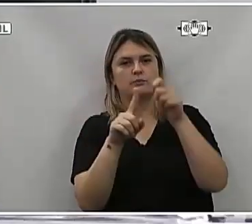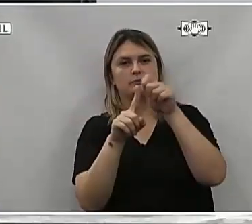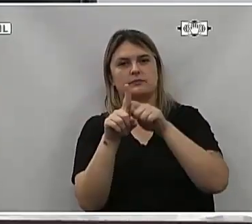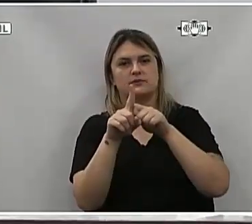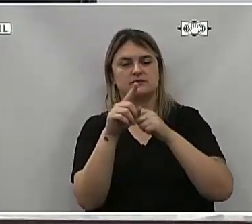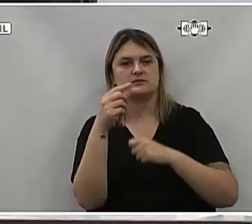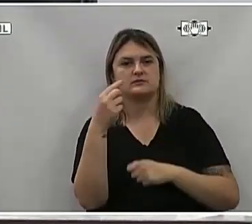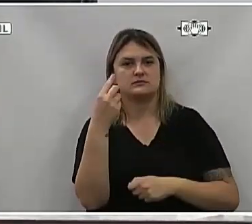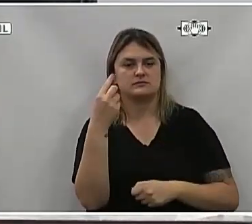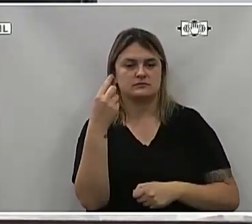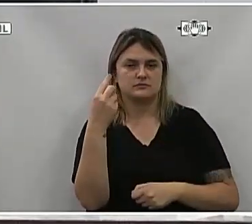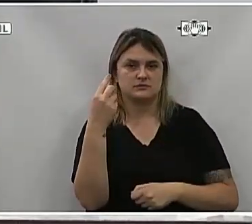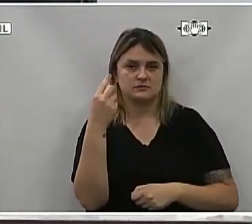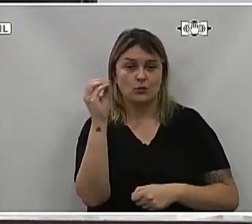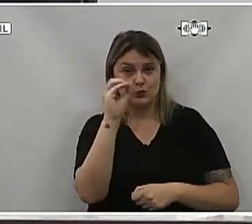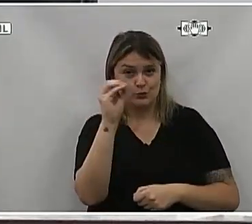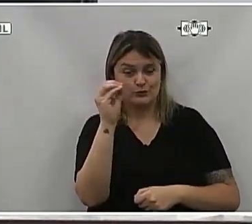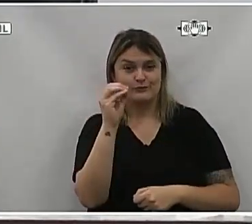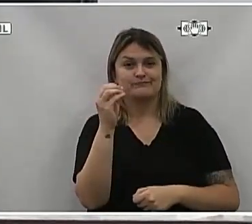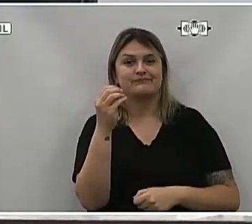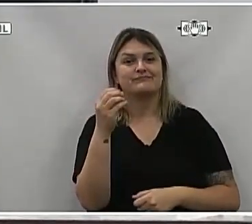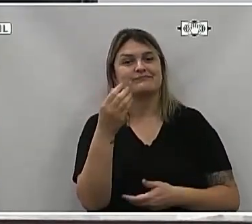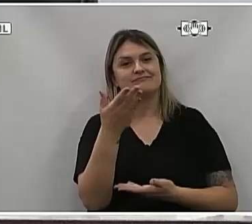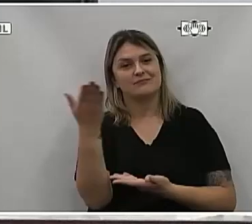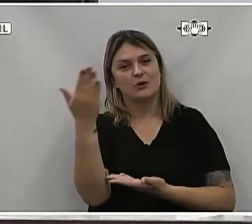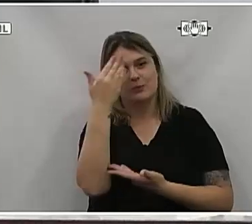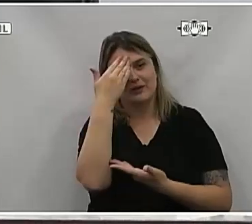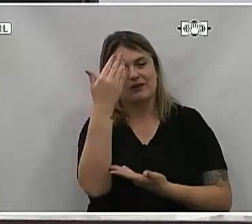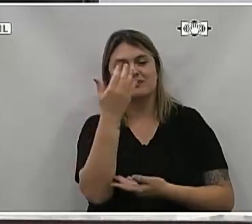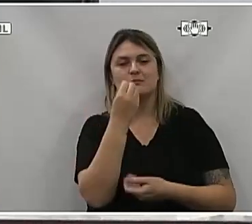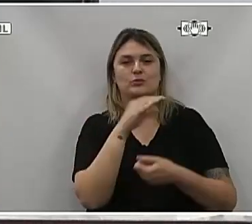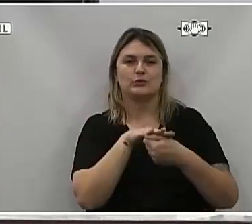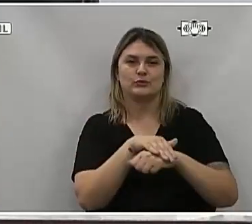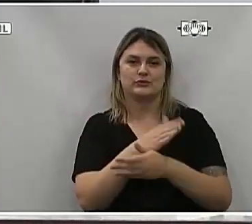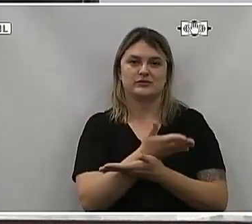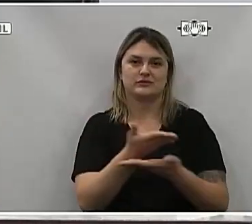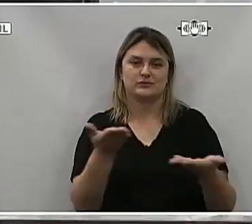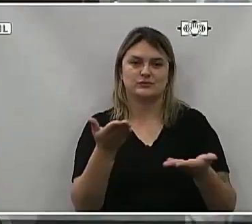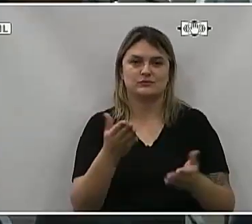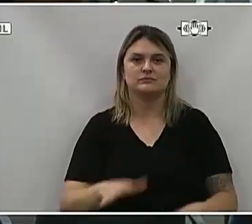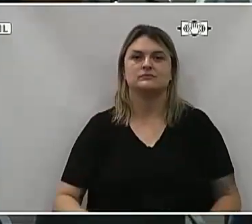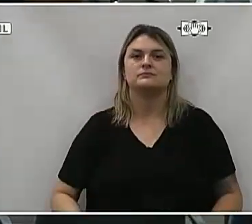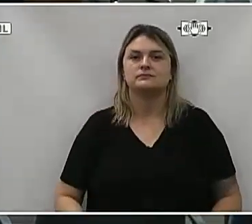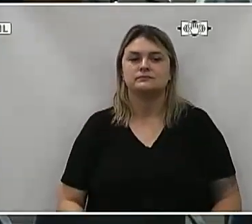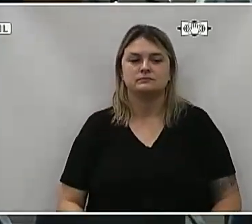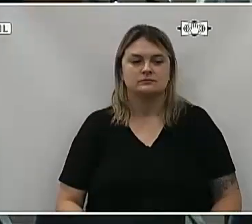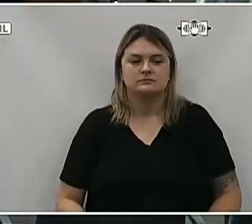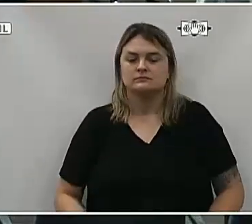2023, em horário regimental. Senhores vereadores, muito obrigado e uma boa noite a todos.